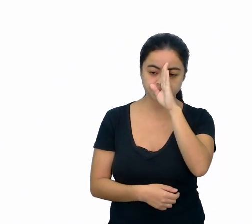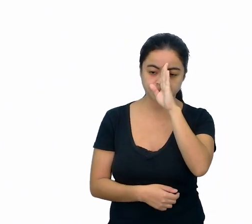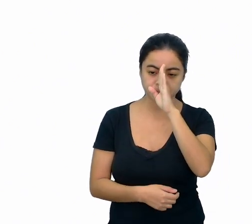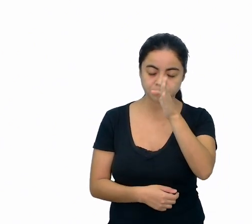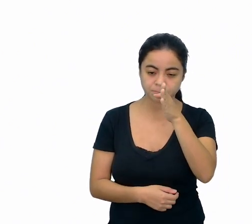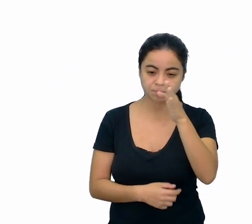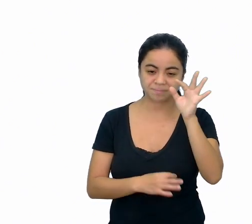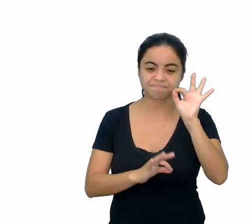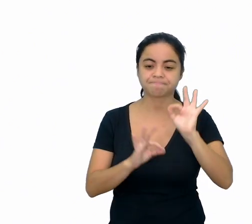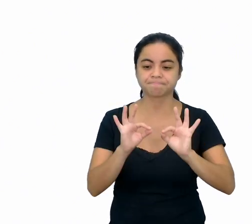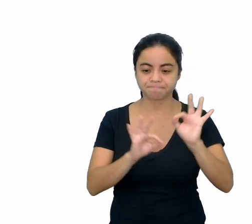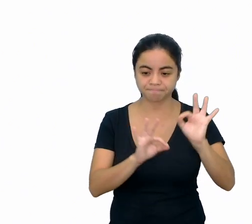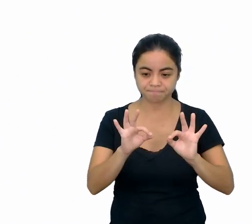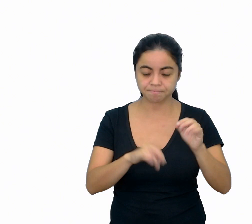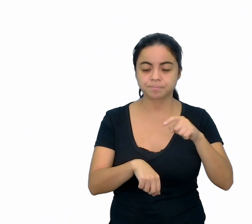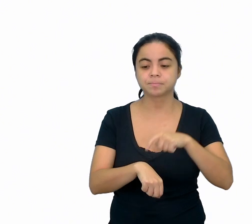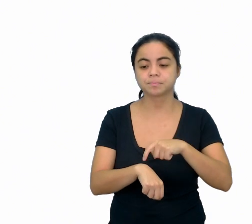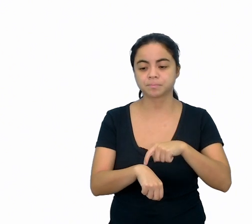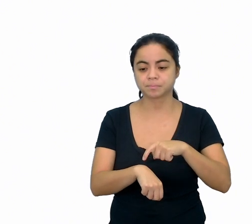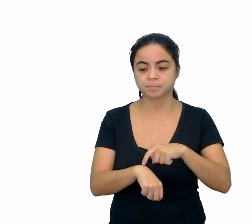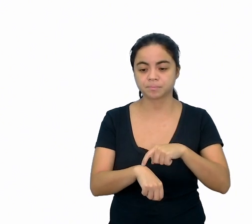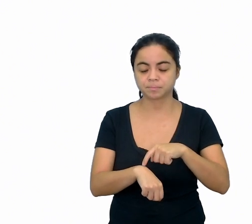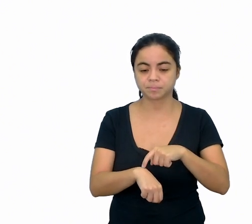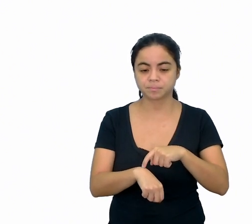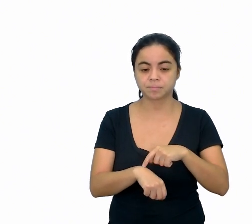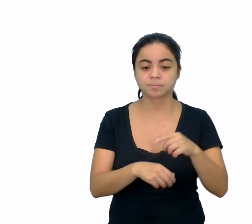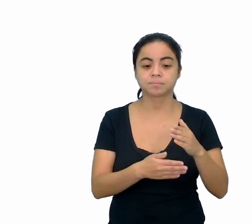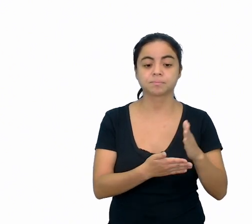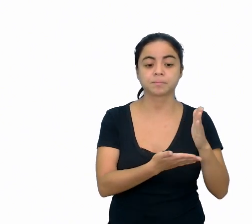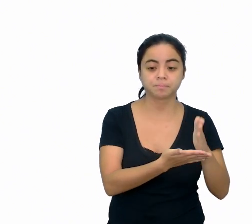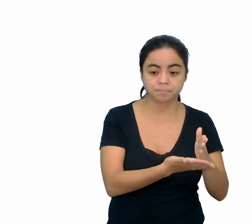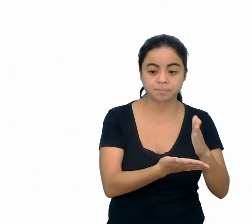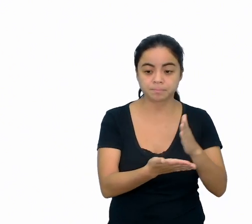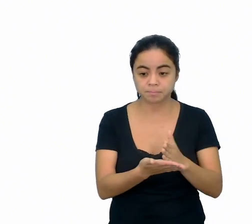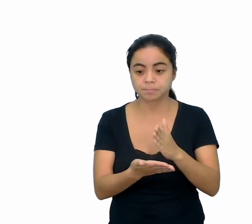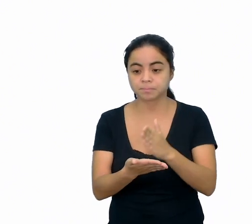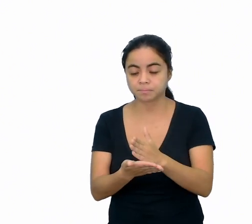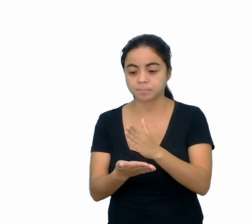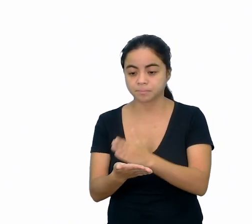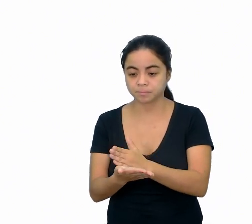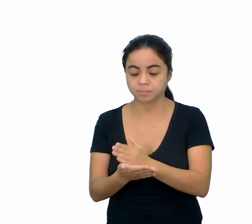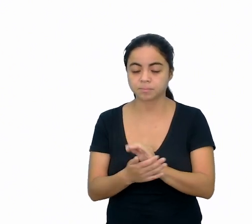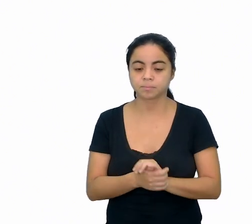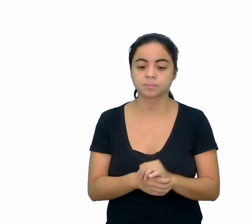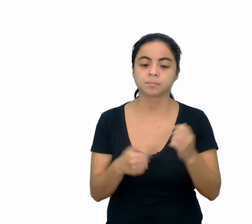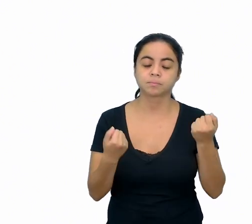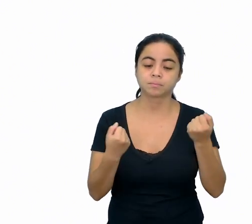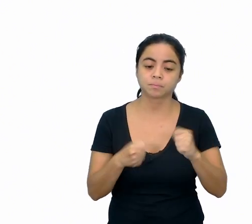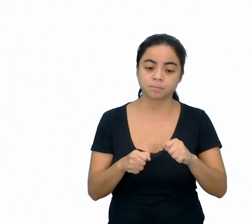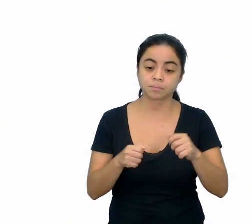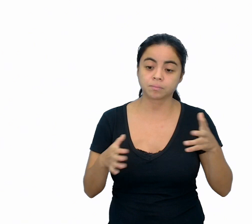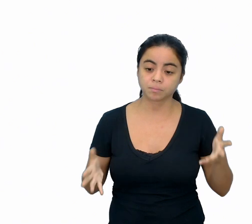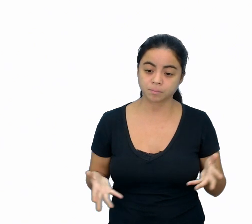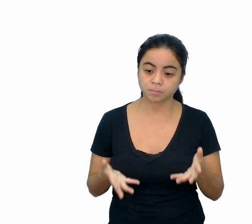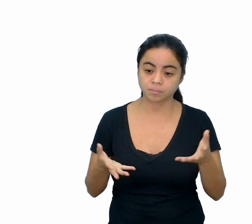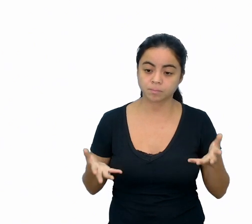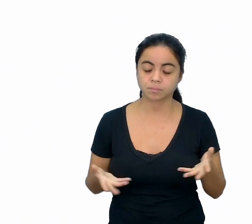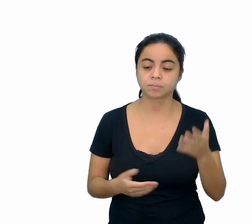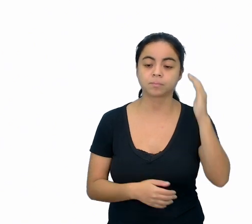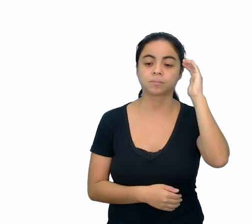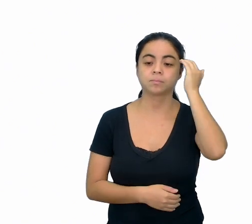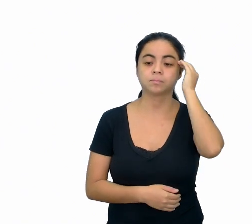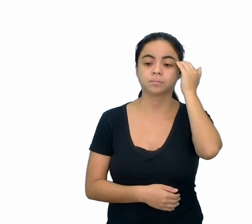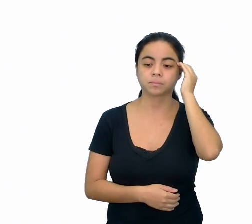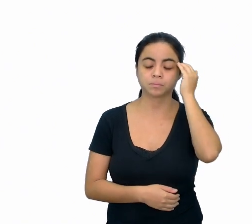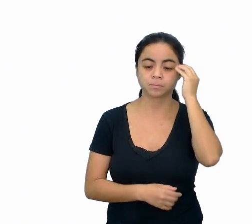principalmente, planejar os momentos em que serão feitas as intervenções, que podem potencializar a